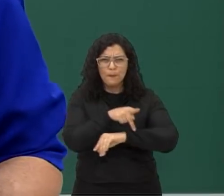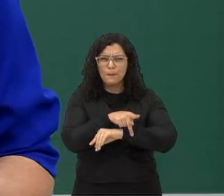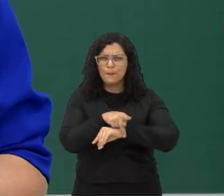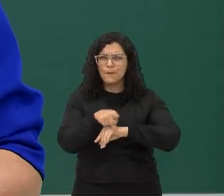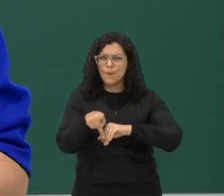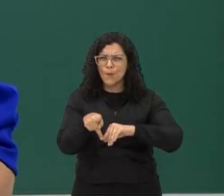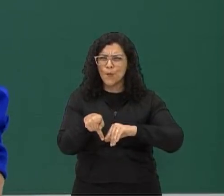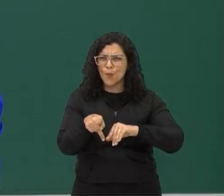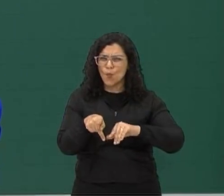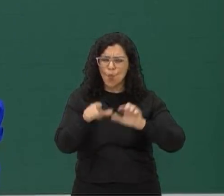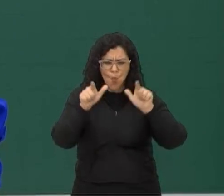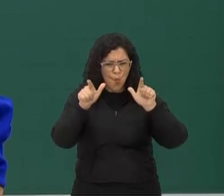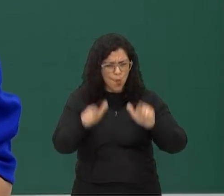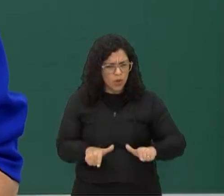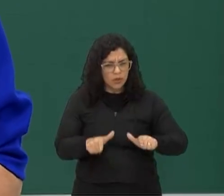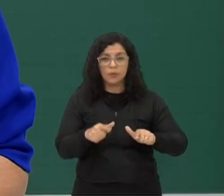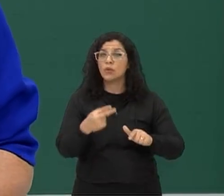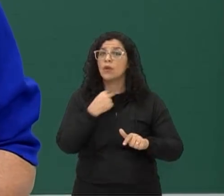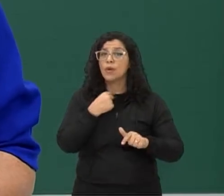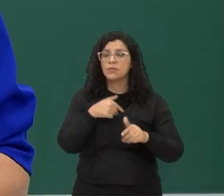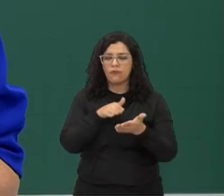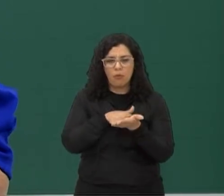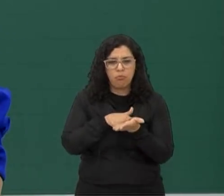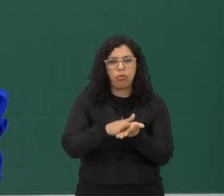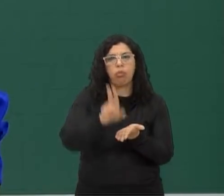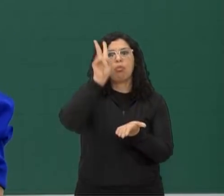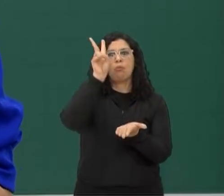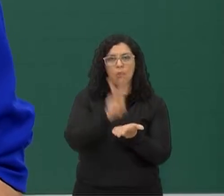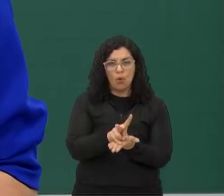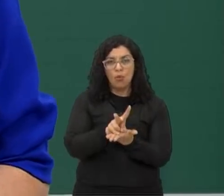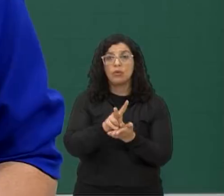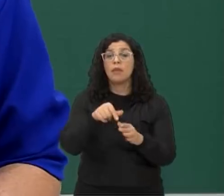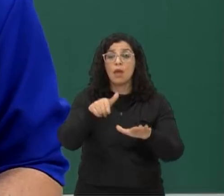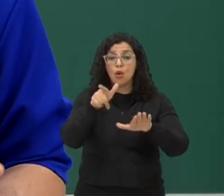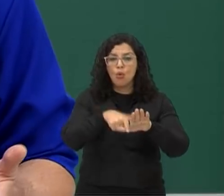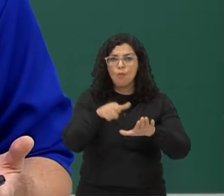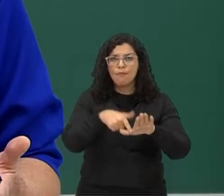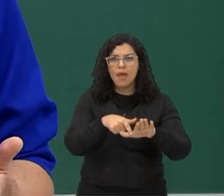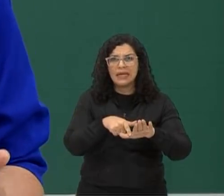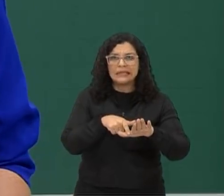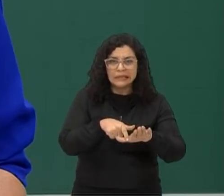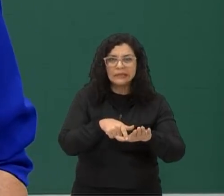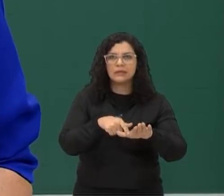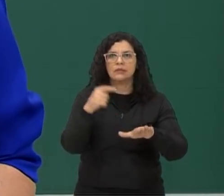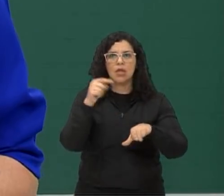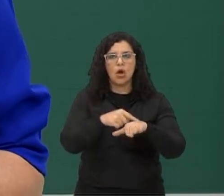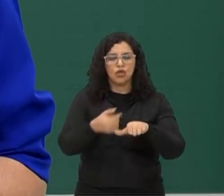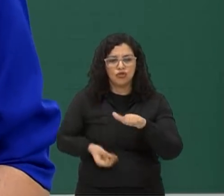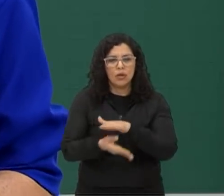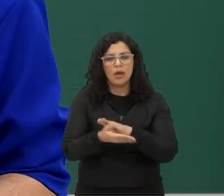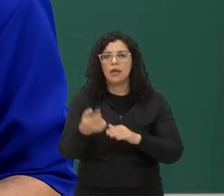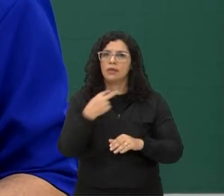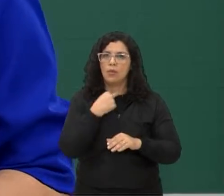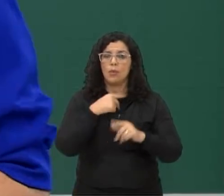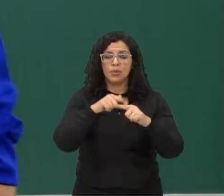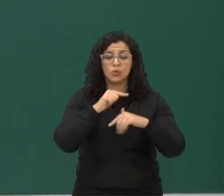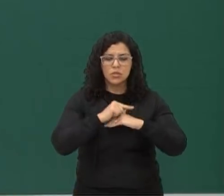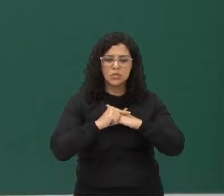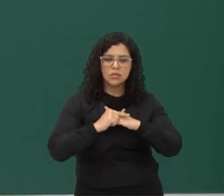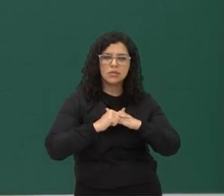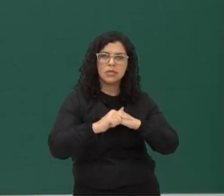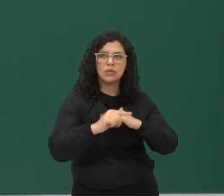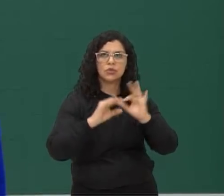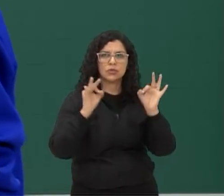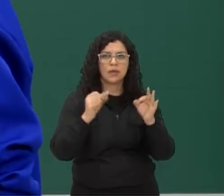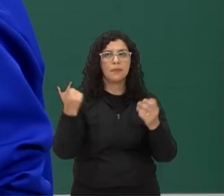limpinho, para que você não escorregue ou para que o teu pé não prenda na hora do arremesso. Então, por isso que a